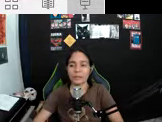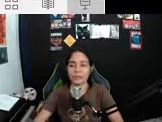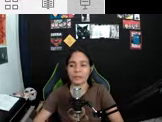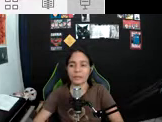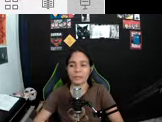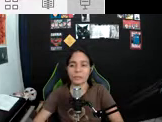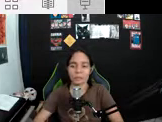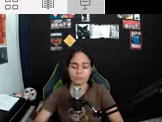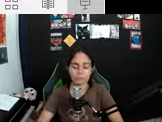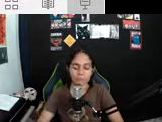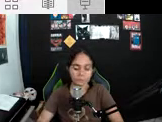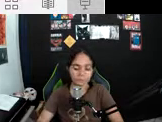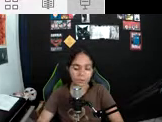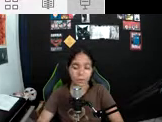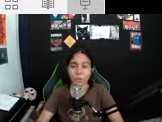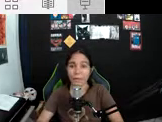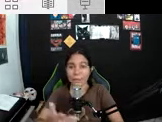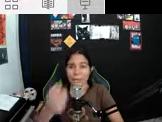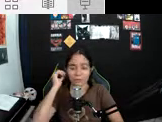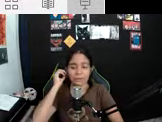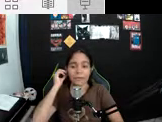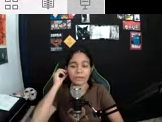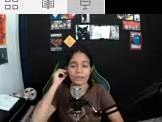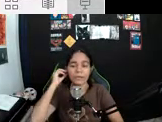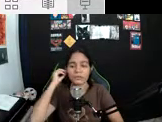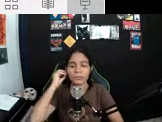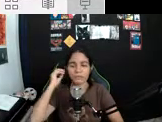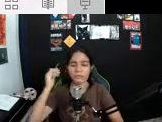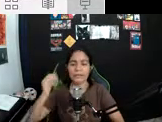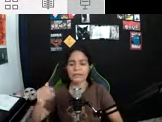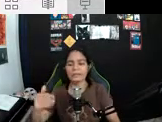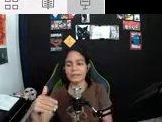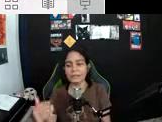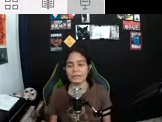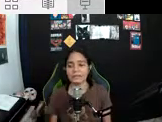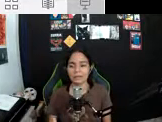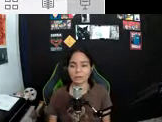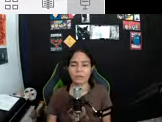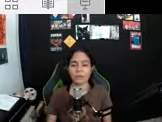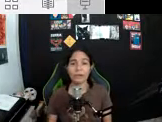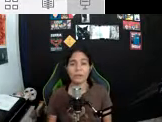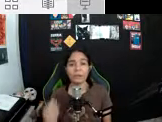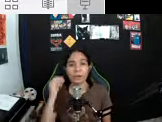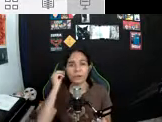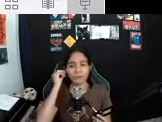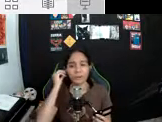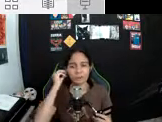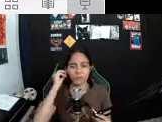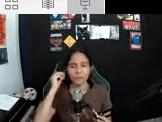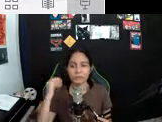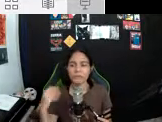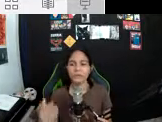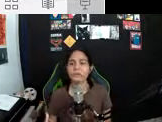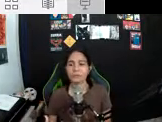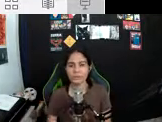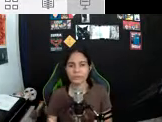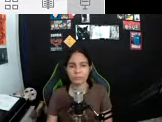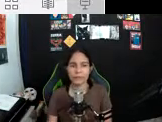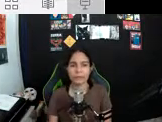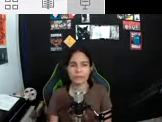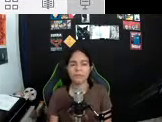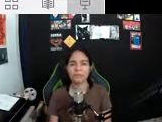tem com médicos, né, e com outros profissionais da área de saúde. Nós mesmos,